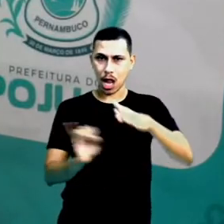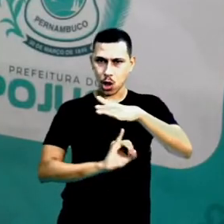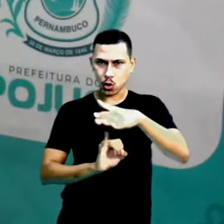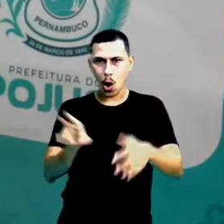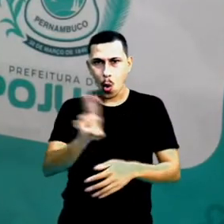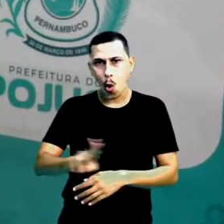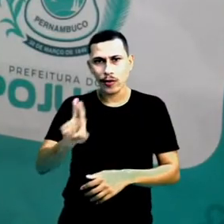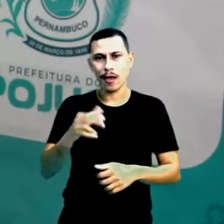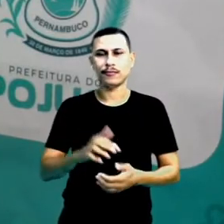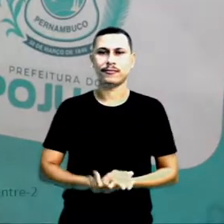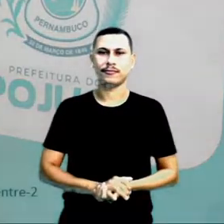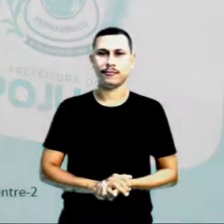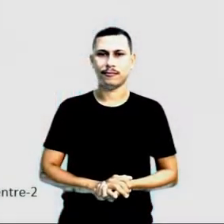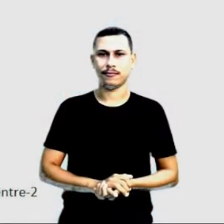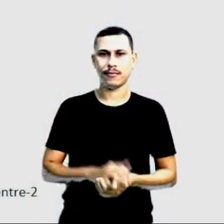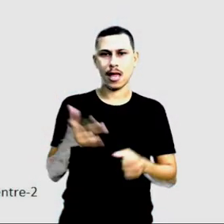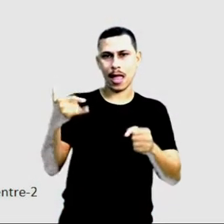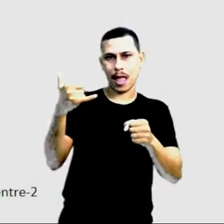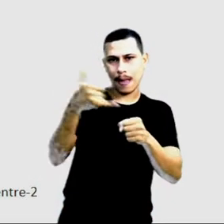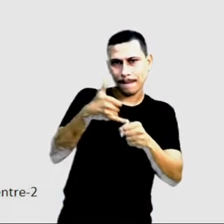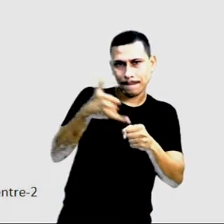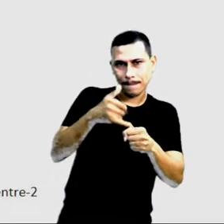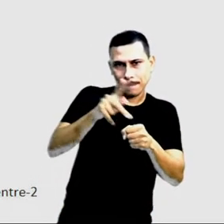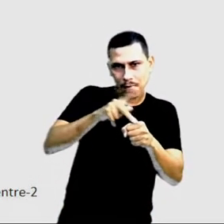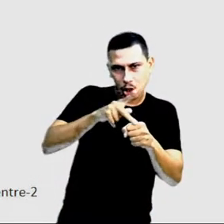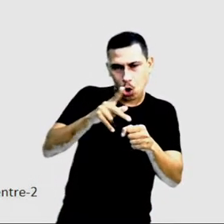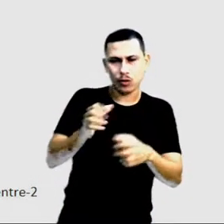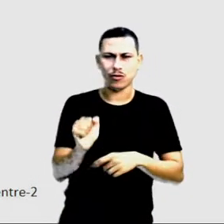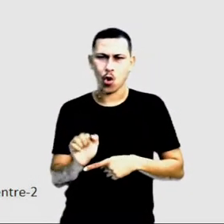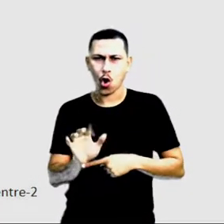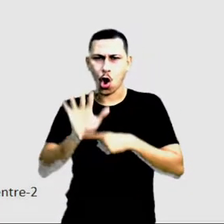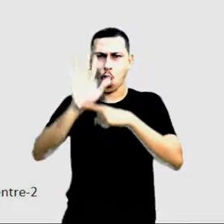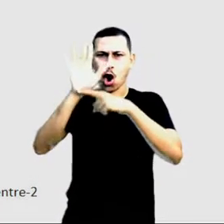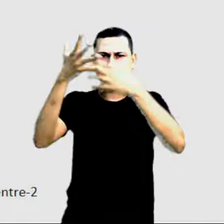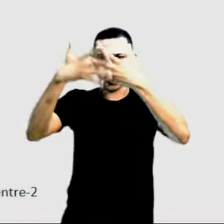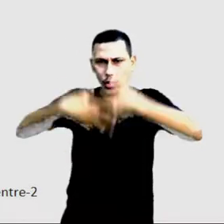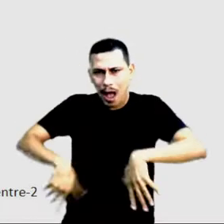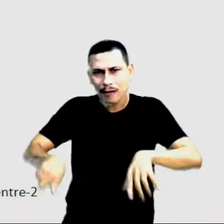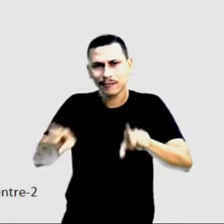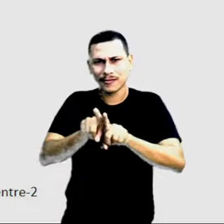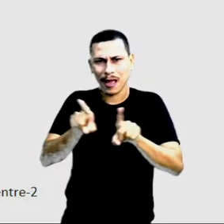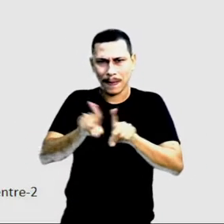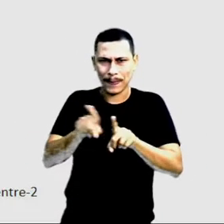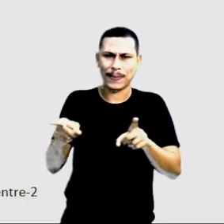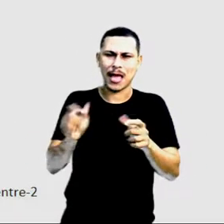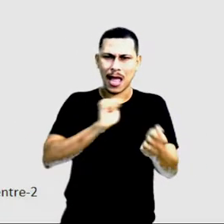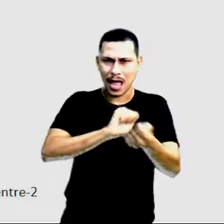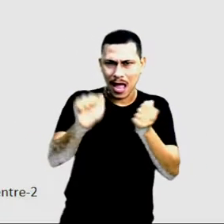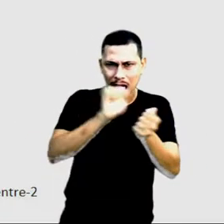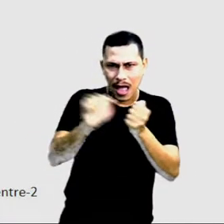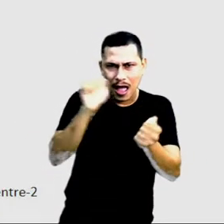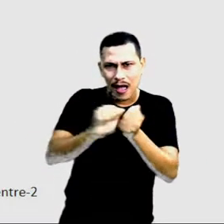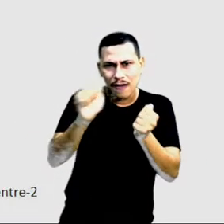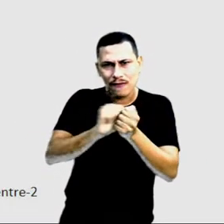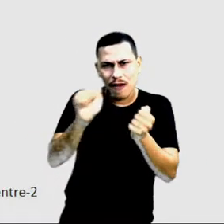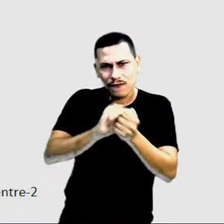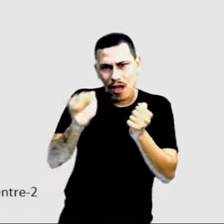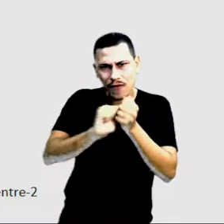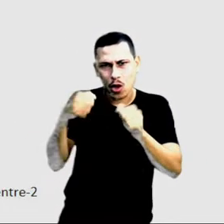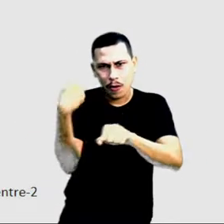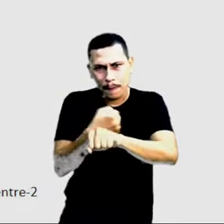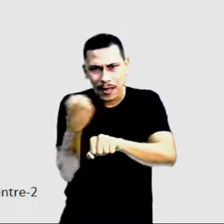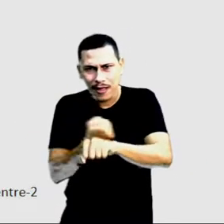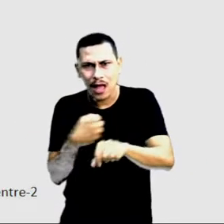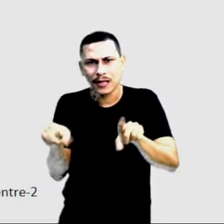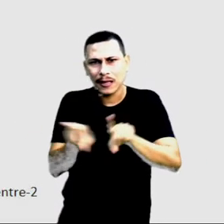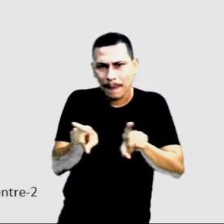se usa o petróleo, se usa o gás natural, carvão mineral, energia elétrica e também